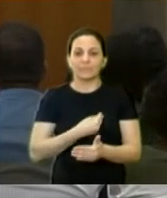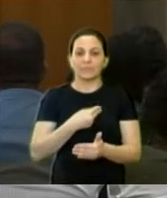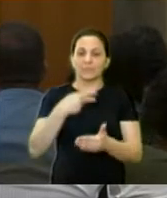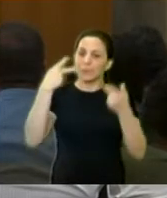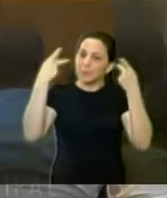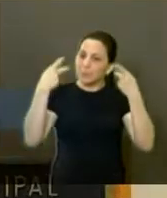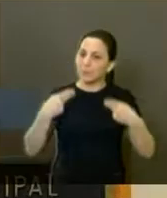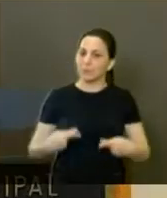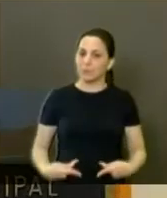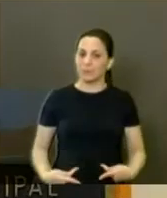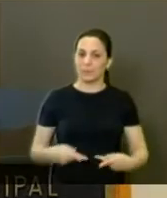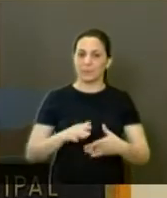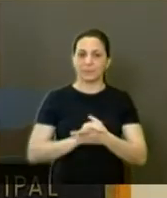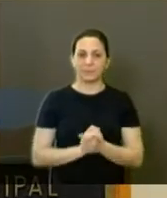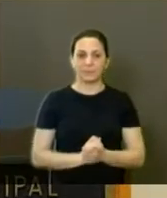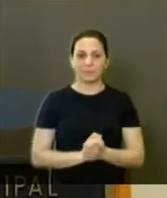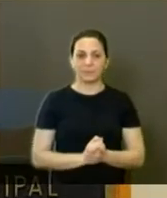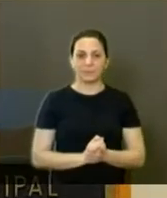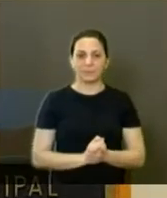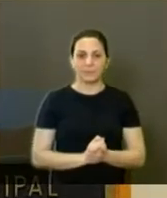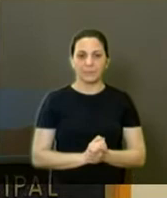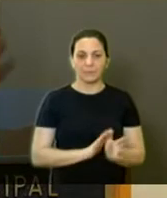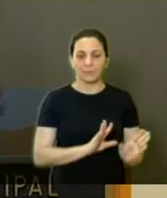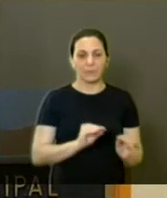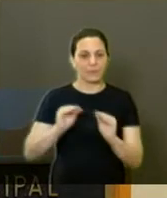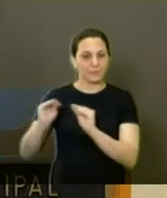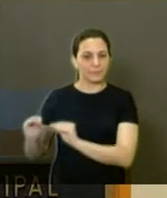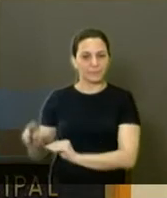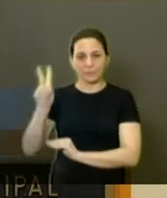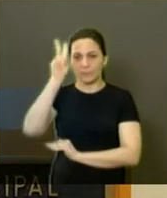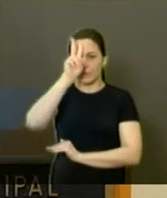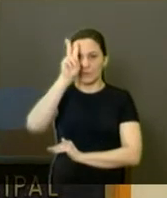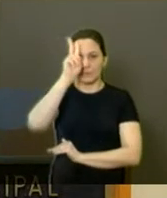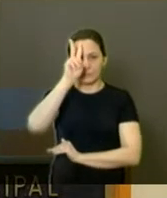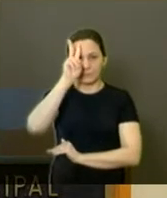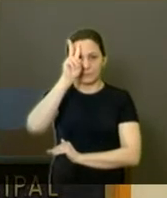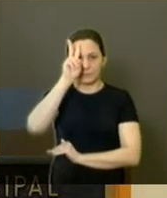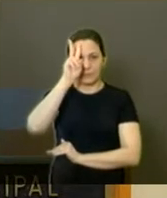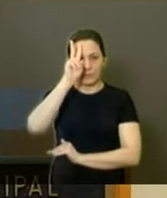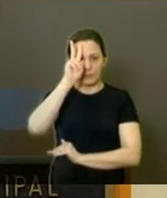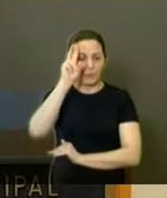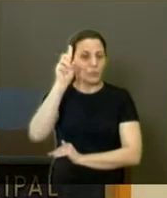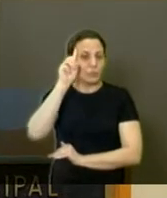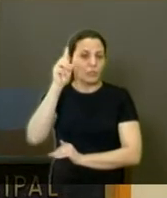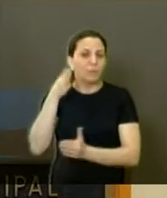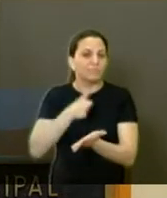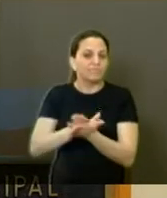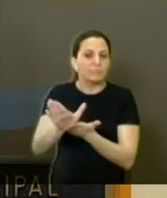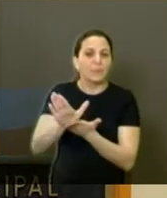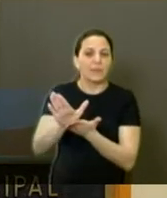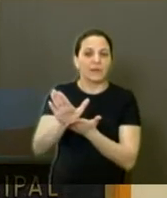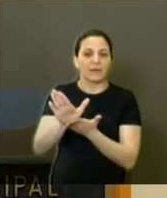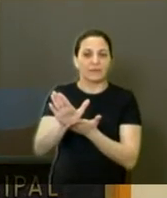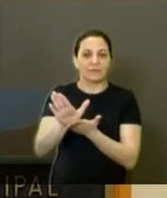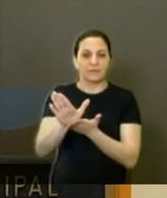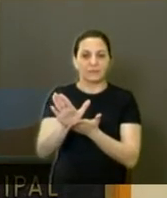Mas deixemos de lado histórias que algum dia talvez eu publique. Hoje é dia de